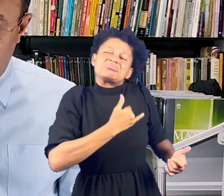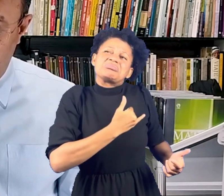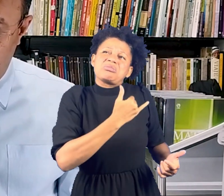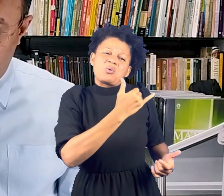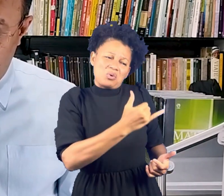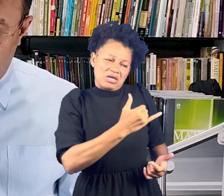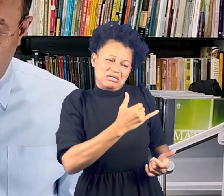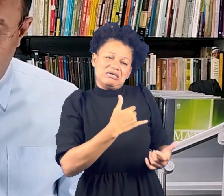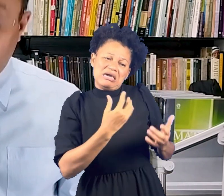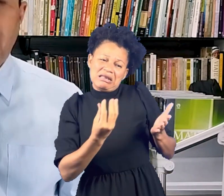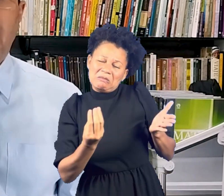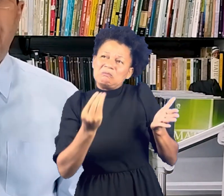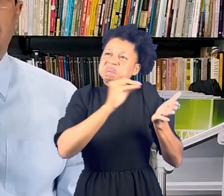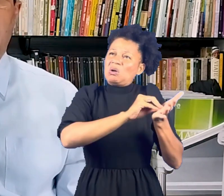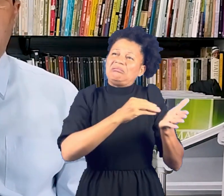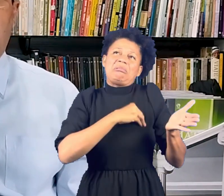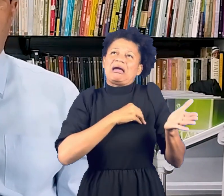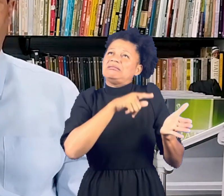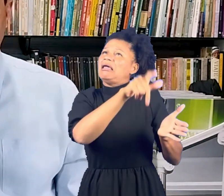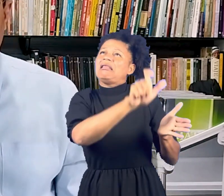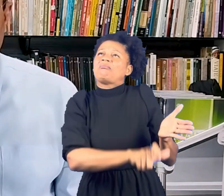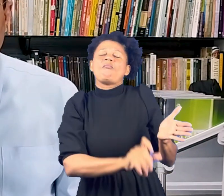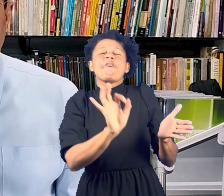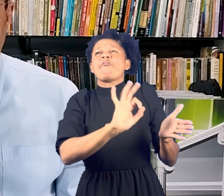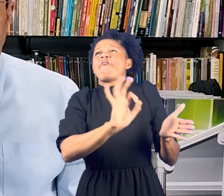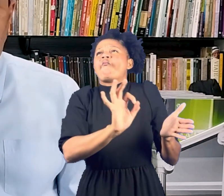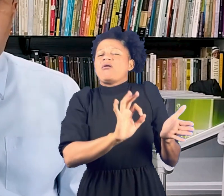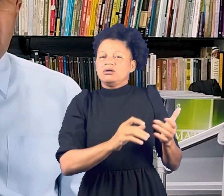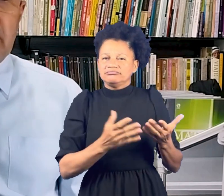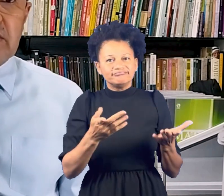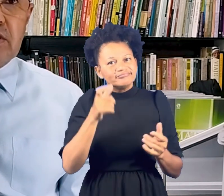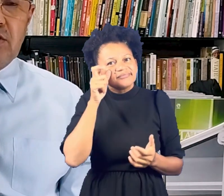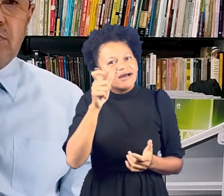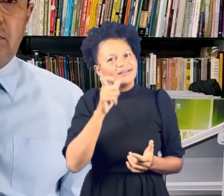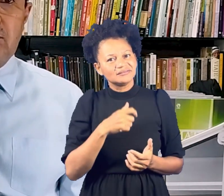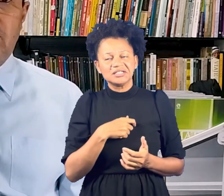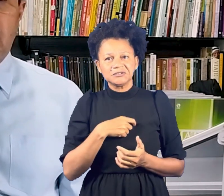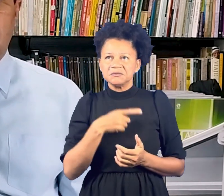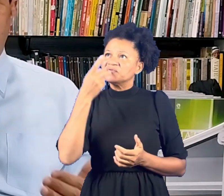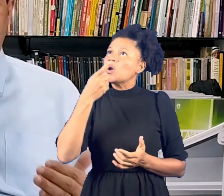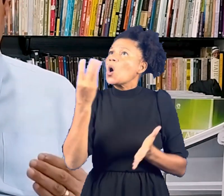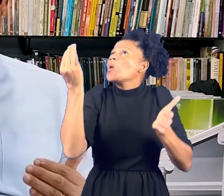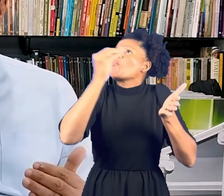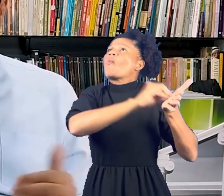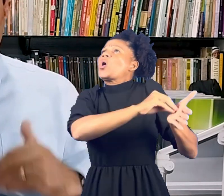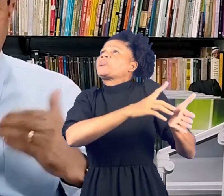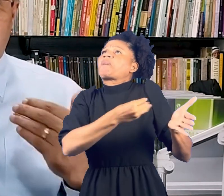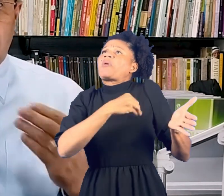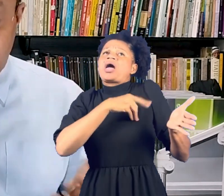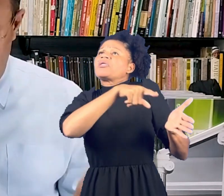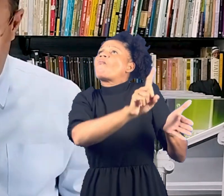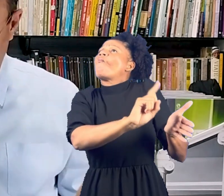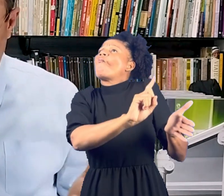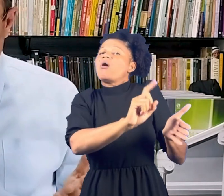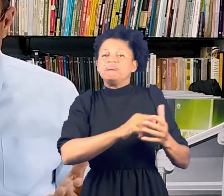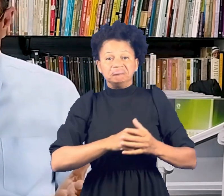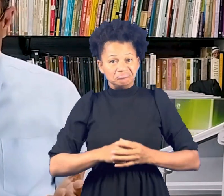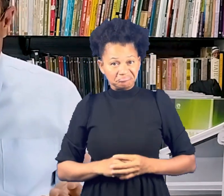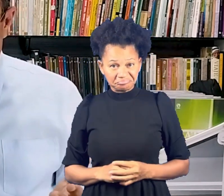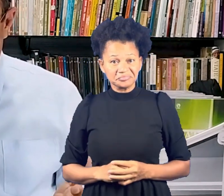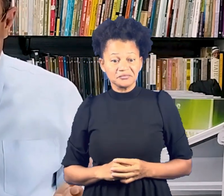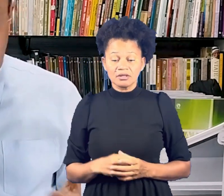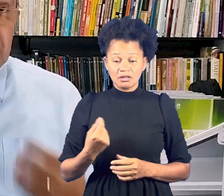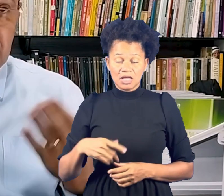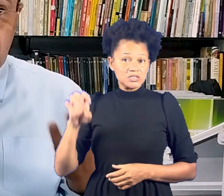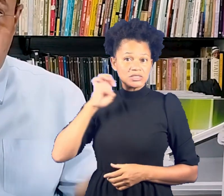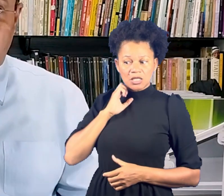E tendo dito isto, adormeceu. Muito interessante, irmãos. Estevão está sendo afrontado,